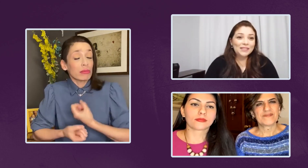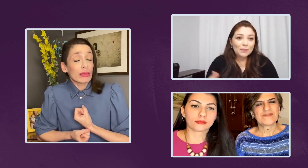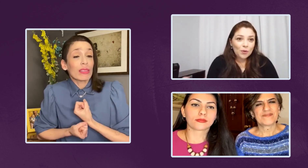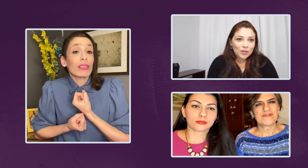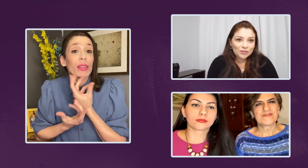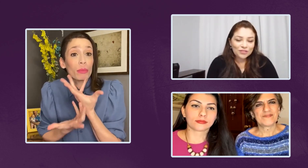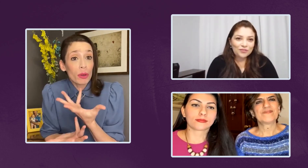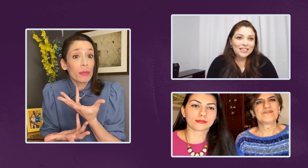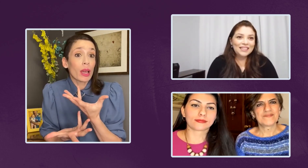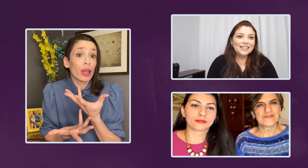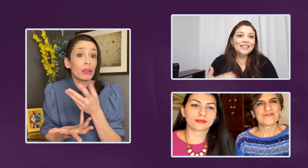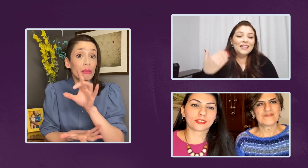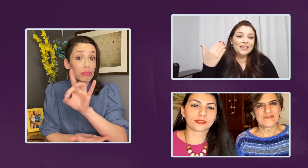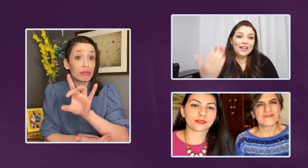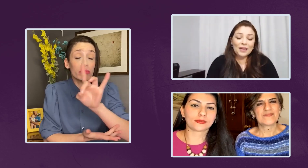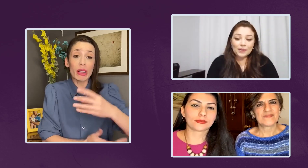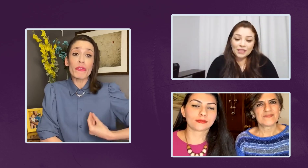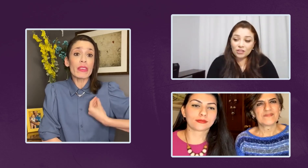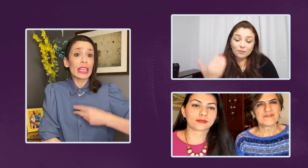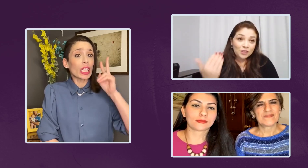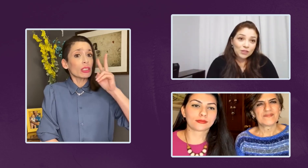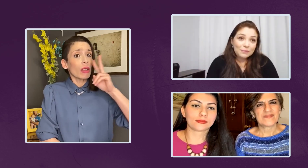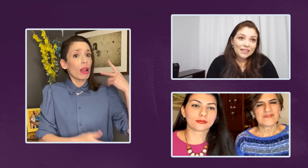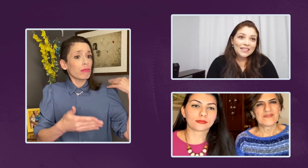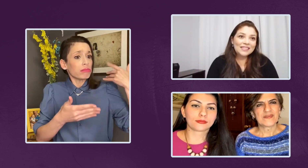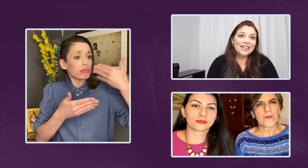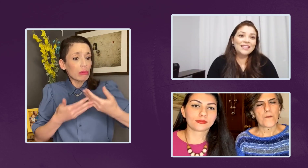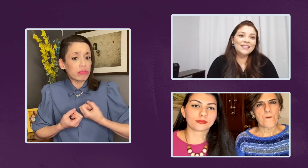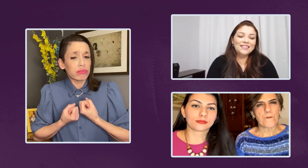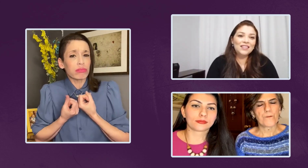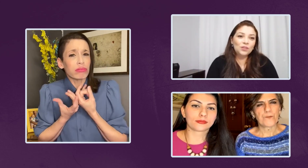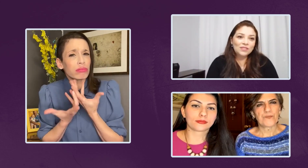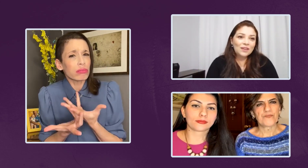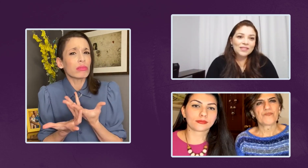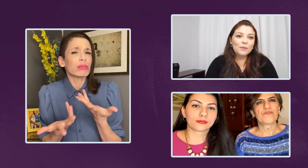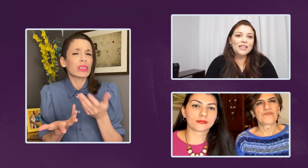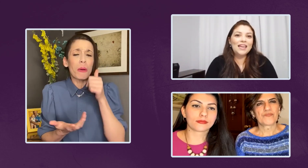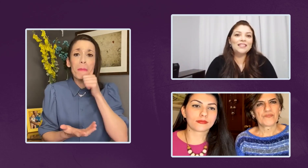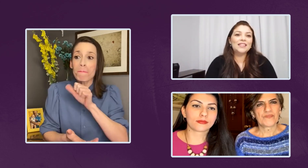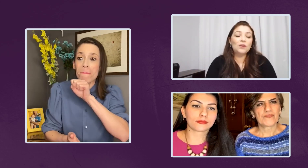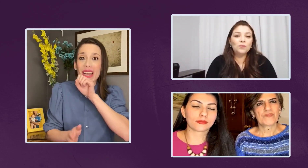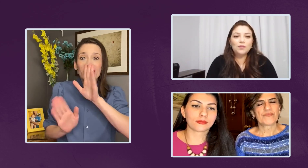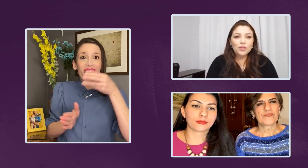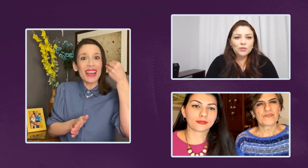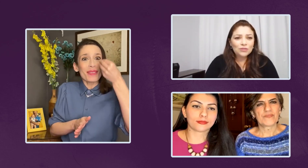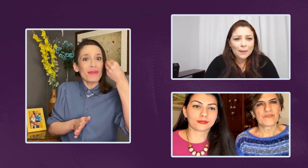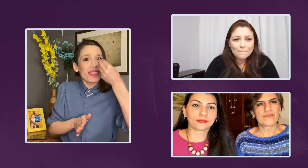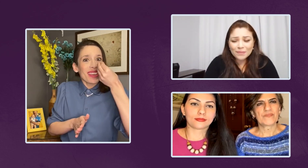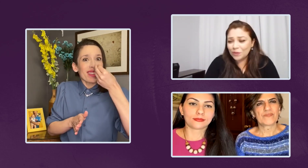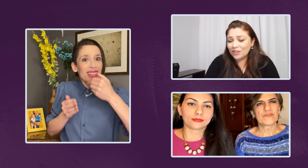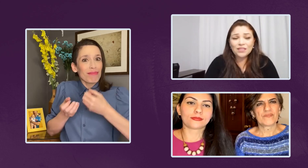são testemunhos de vida, né? E vindo de mães, né? Que trouxeram a experiência, que estão